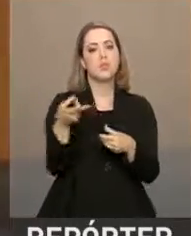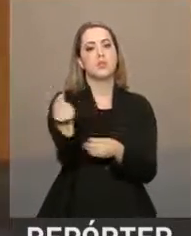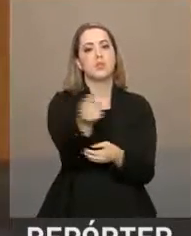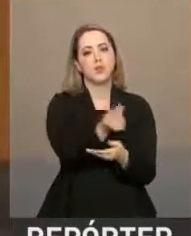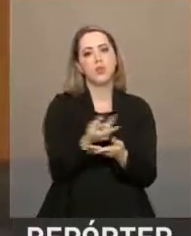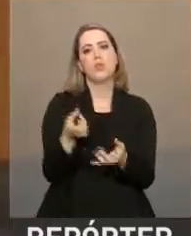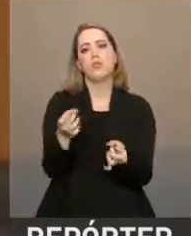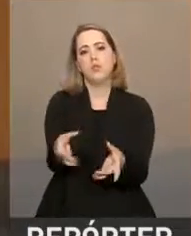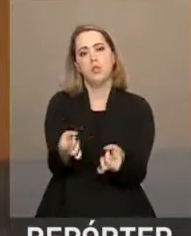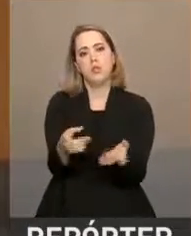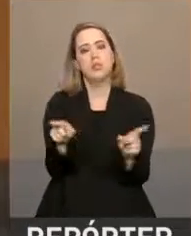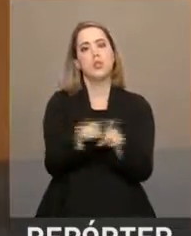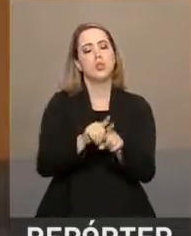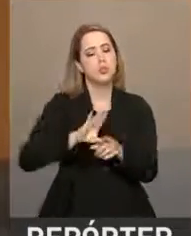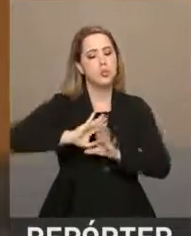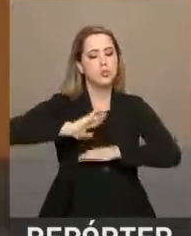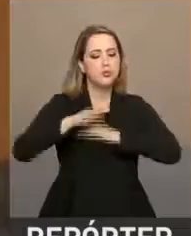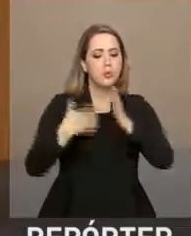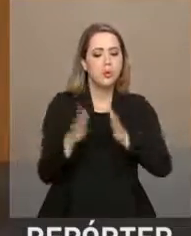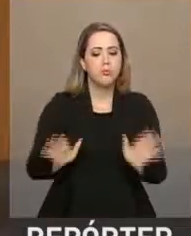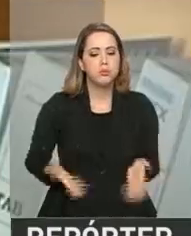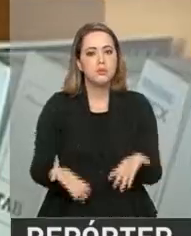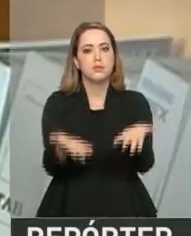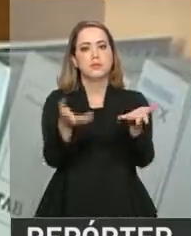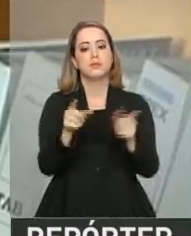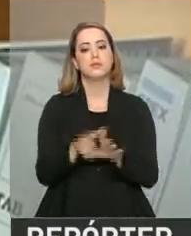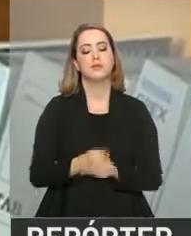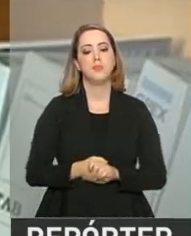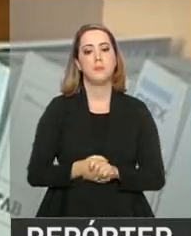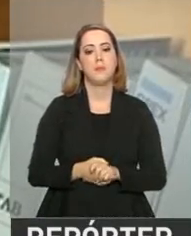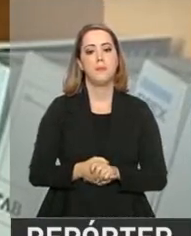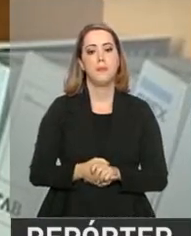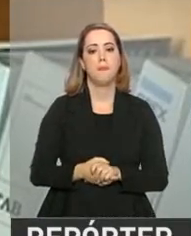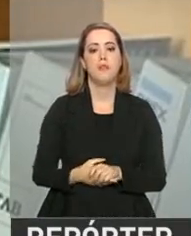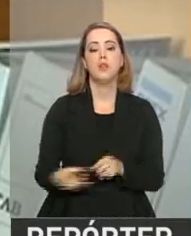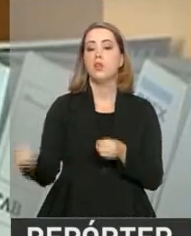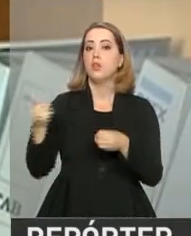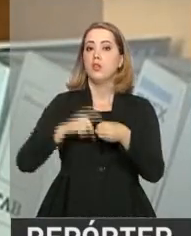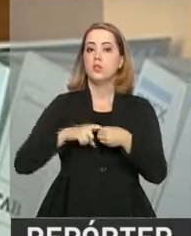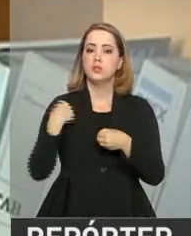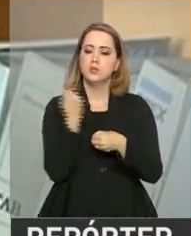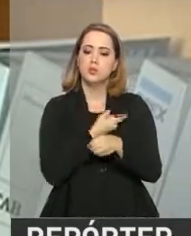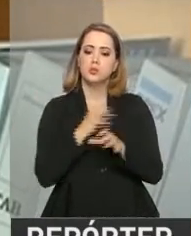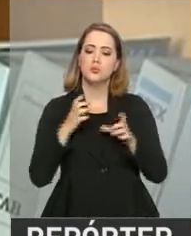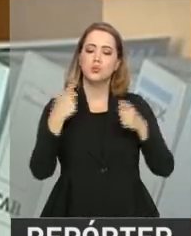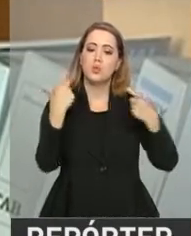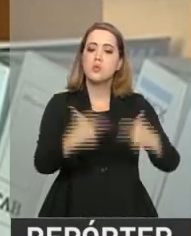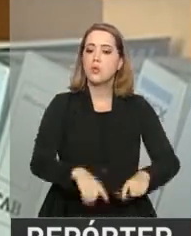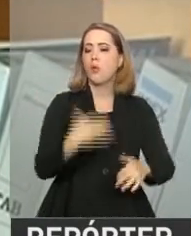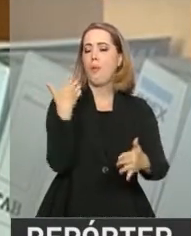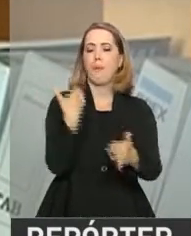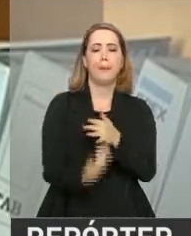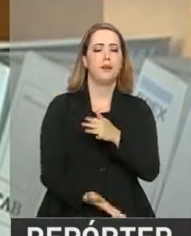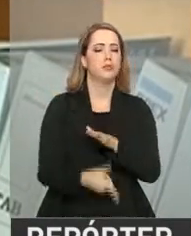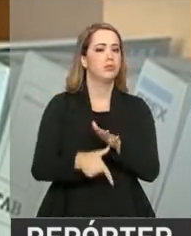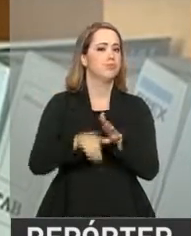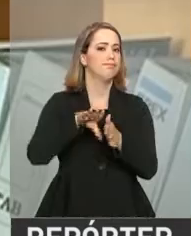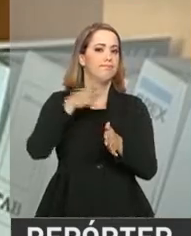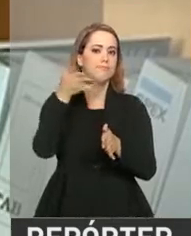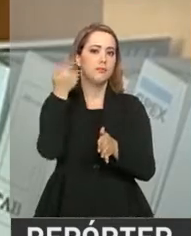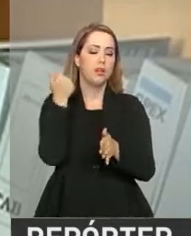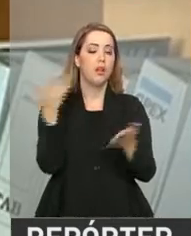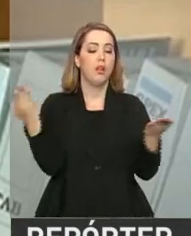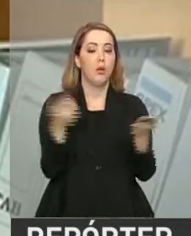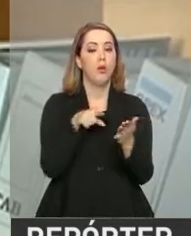para ela já funciona como um incentivo. A gente quer recuperar o nosso espaço perdido no passado. E o Reintegra vai ajudar por